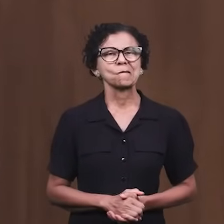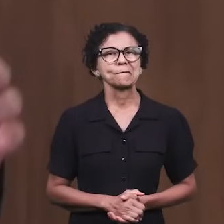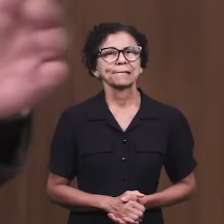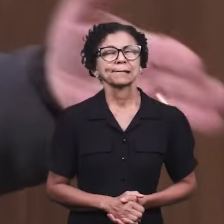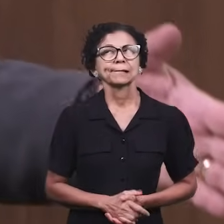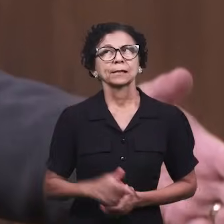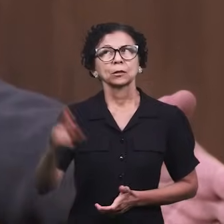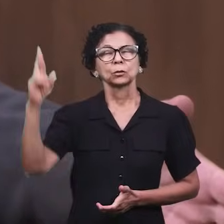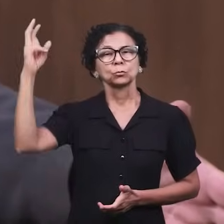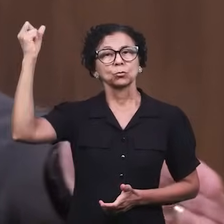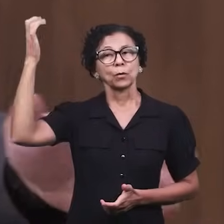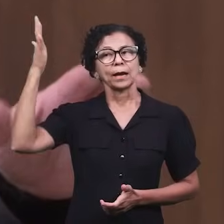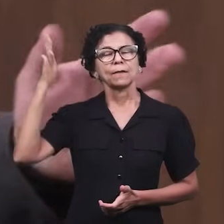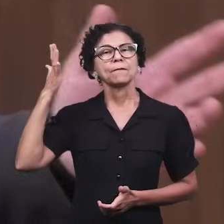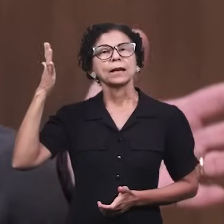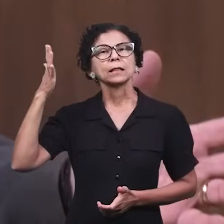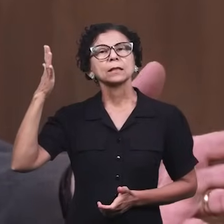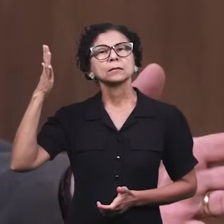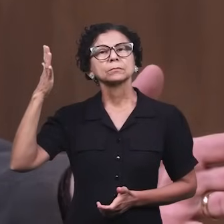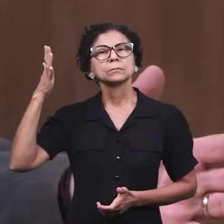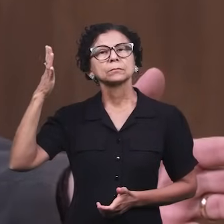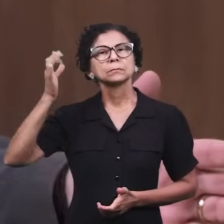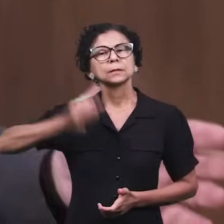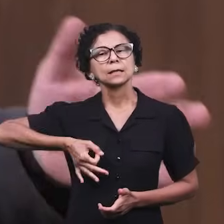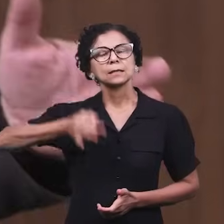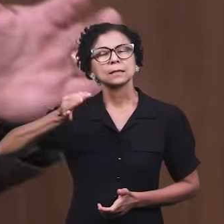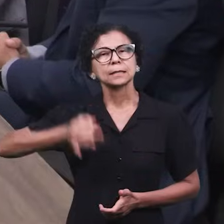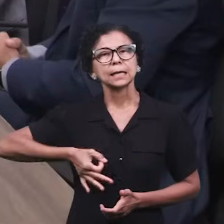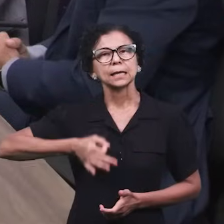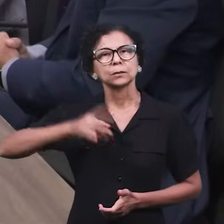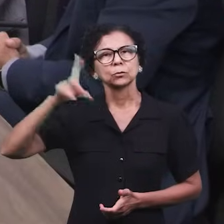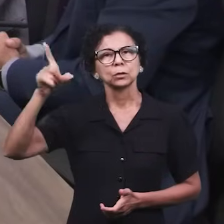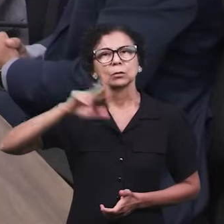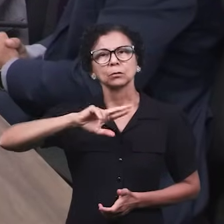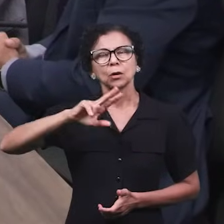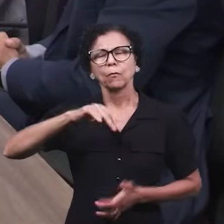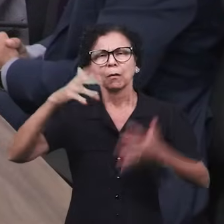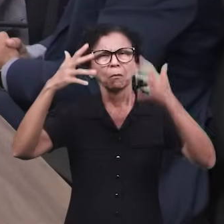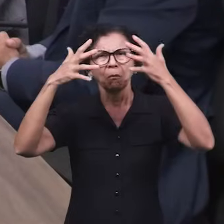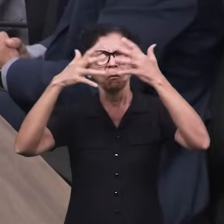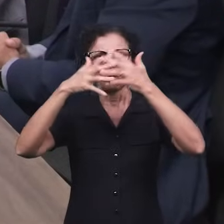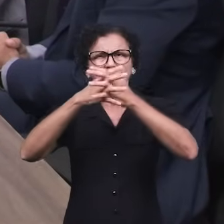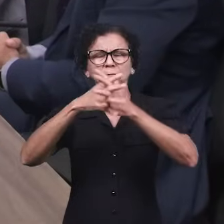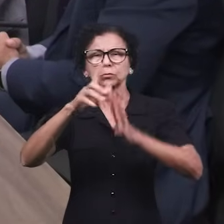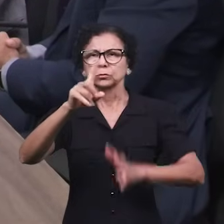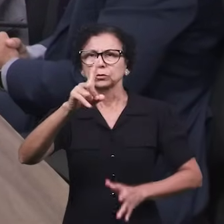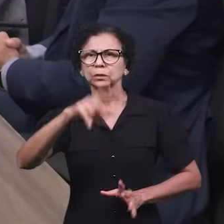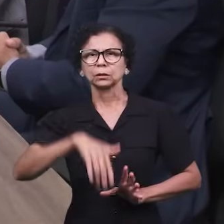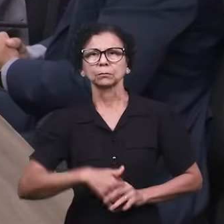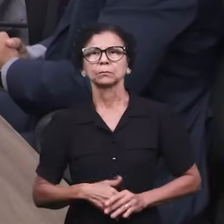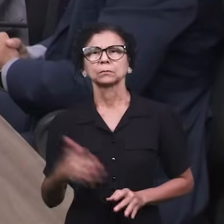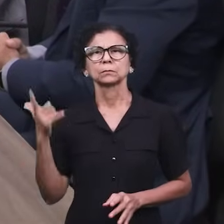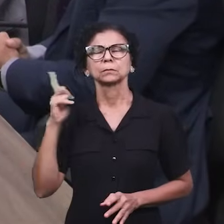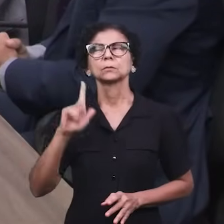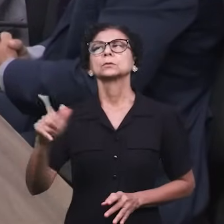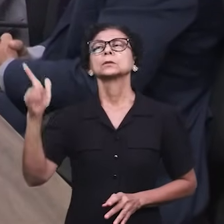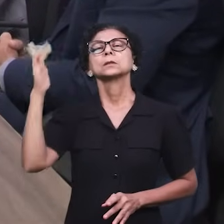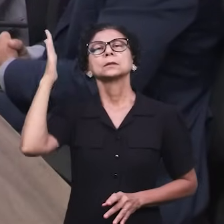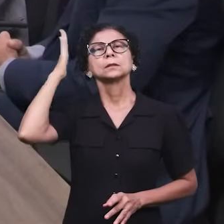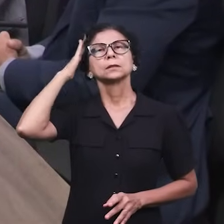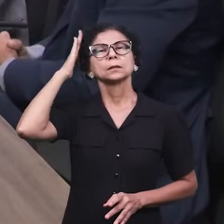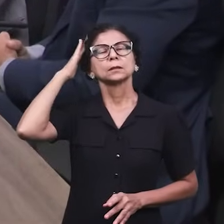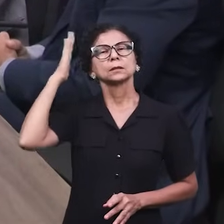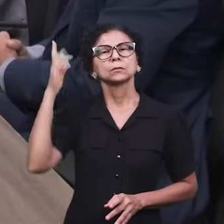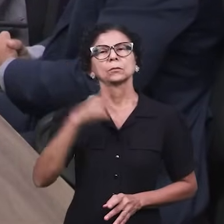Porque quando o Senhor define, nosso Deus não é Deus de confusão, né? Nosso Deus ele define e está definido. E aí nós conseguimos alcançar, que o